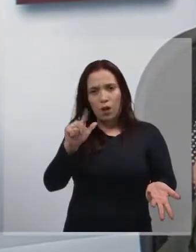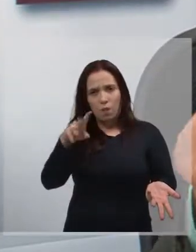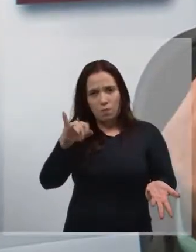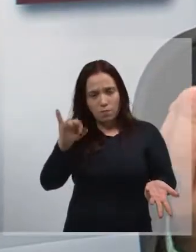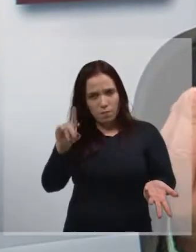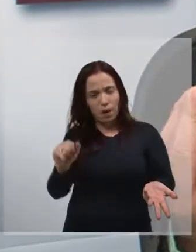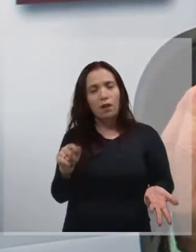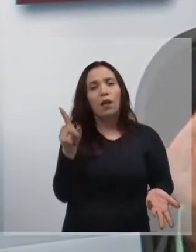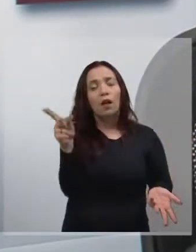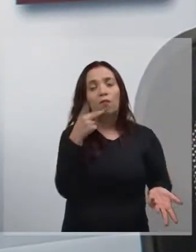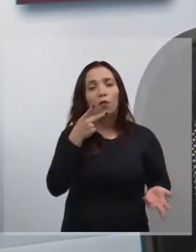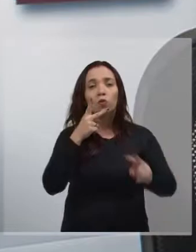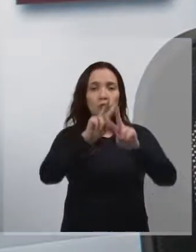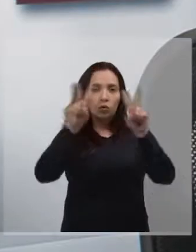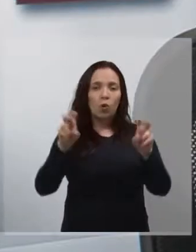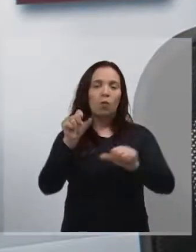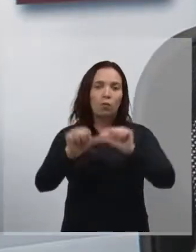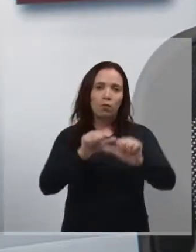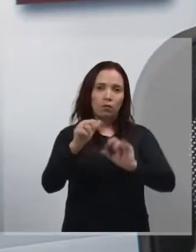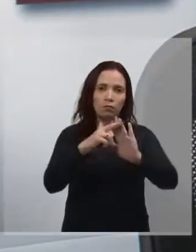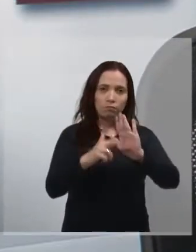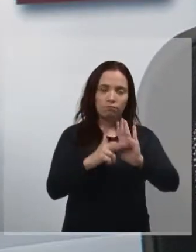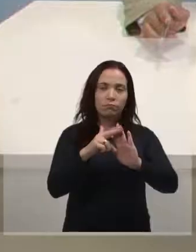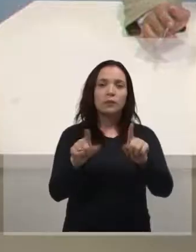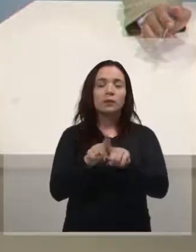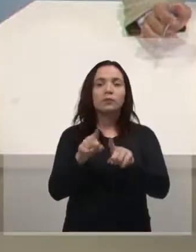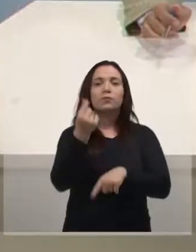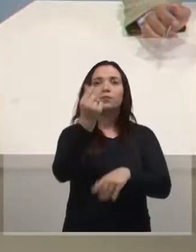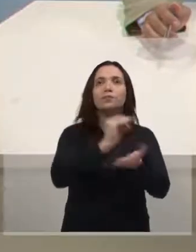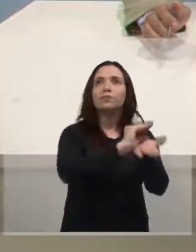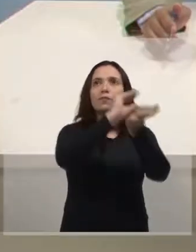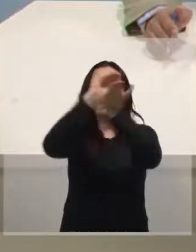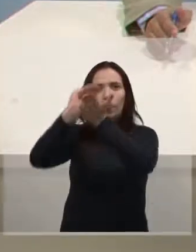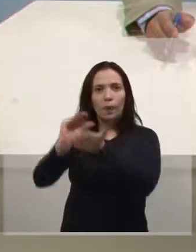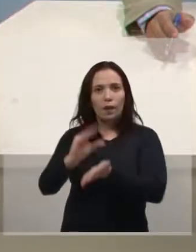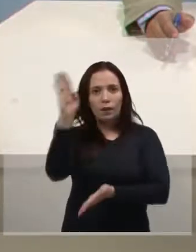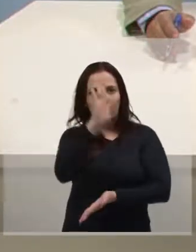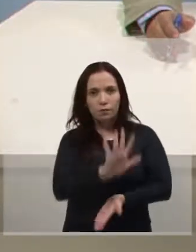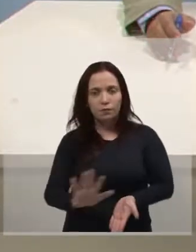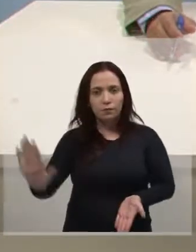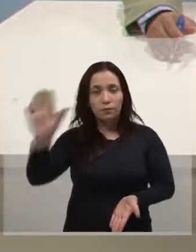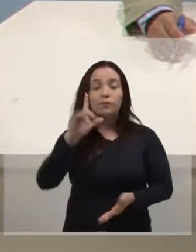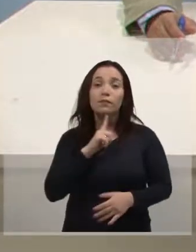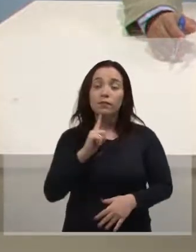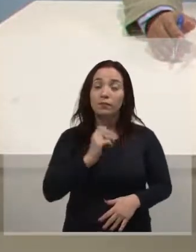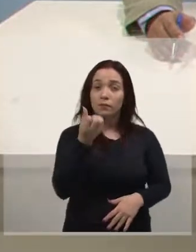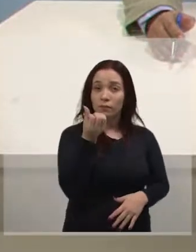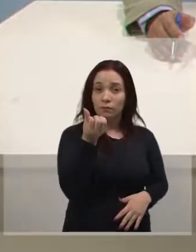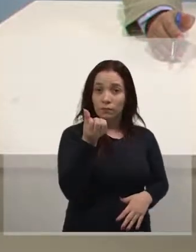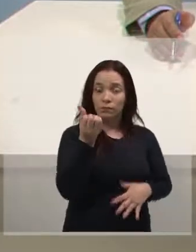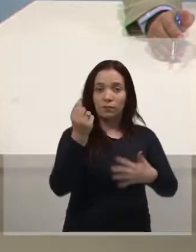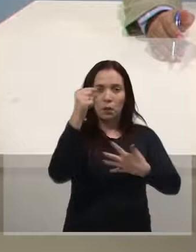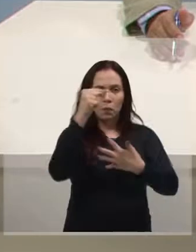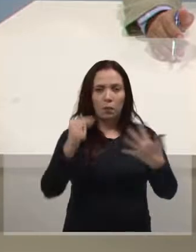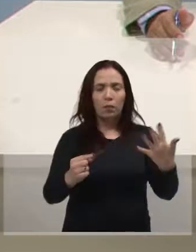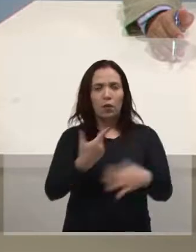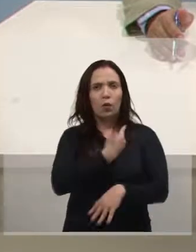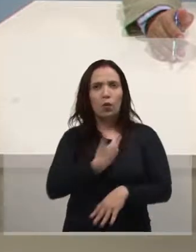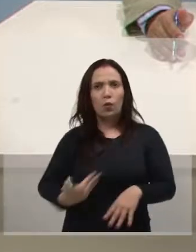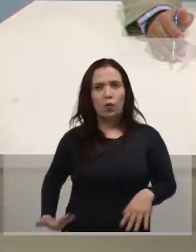do Pacto Federativo, né? Inclusive, nós vamos falar daqui a pouco sobre as reivindicações, 6 reivindicações dos